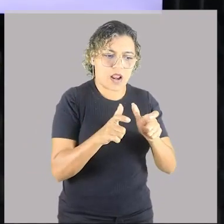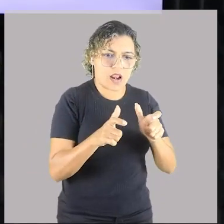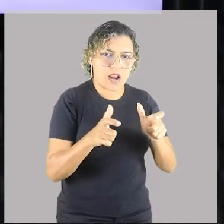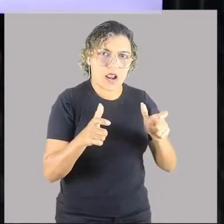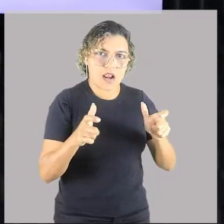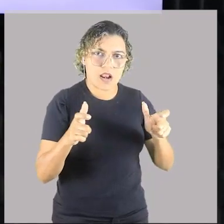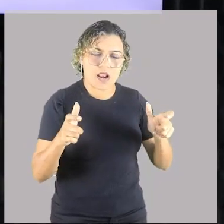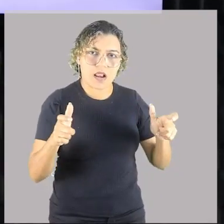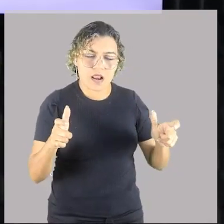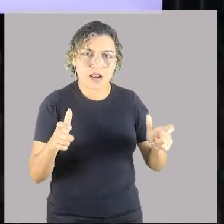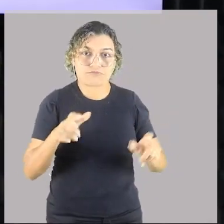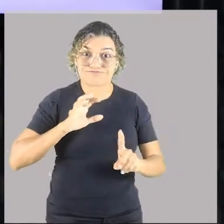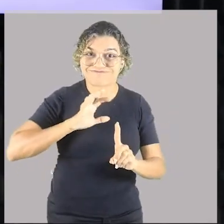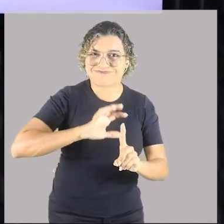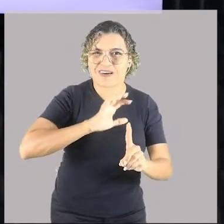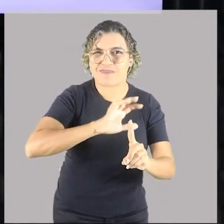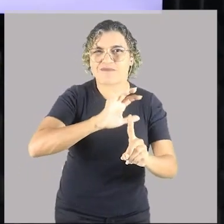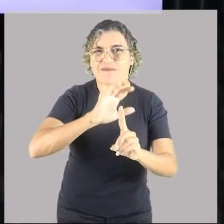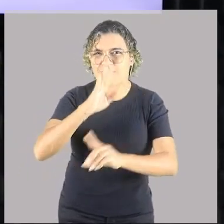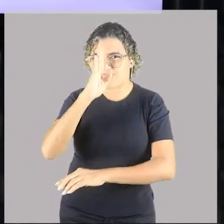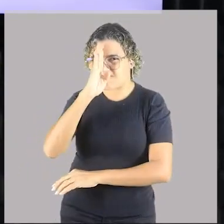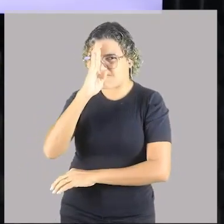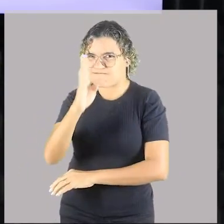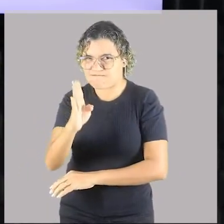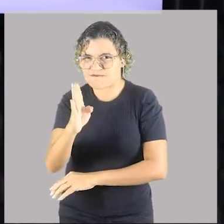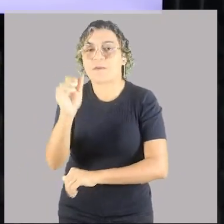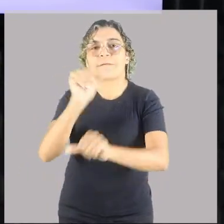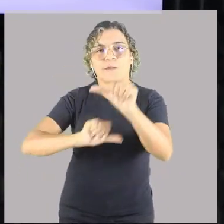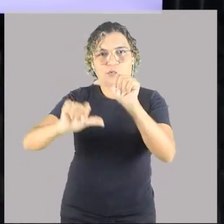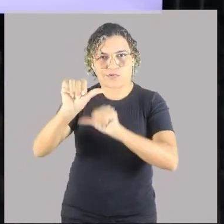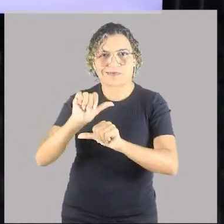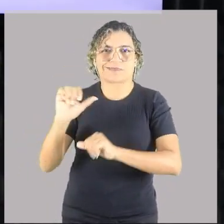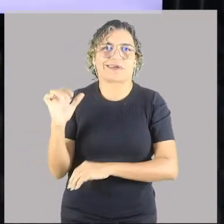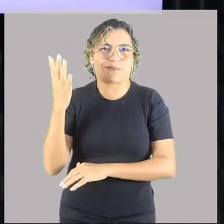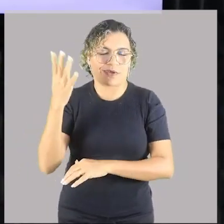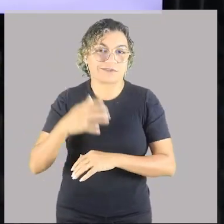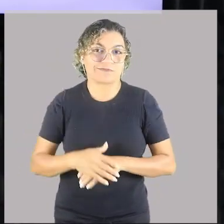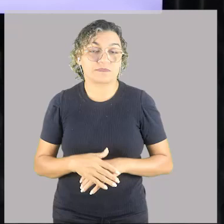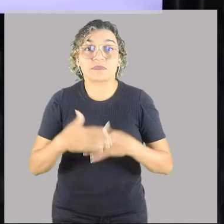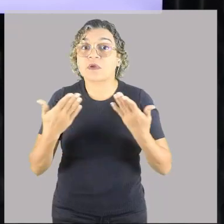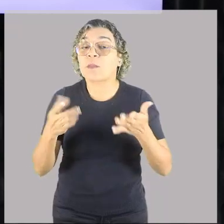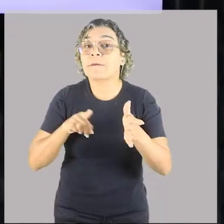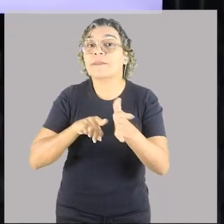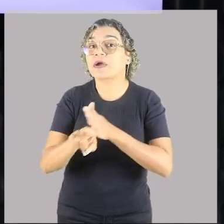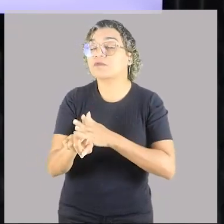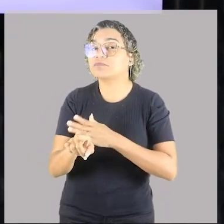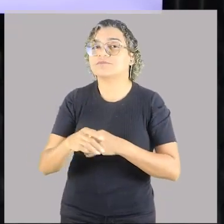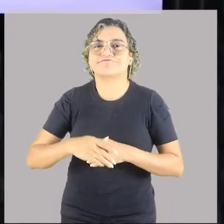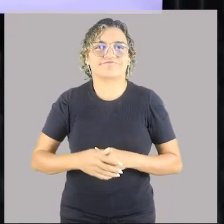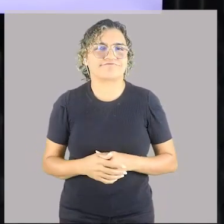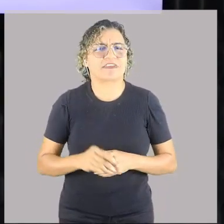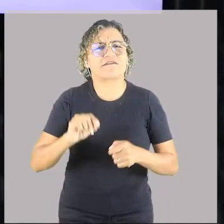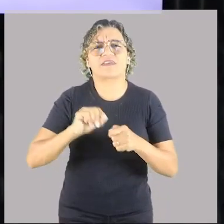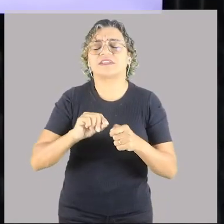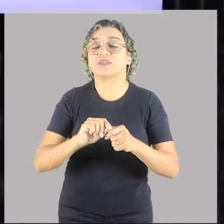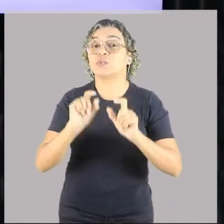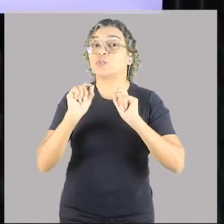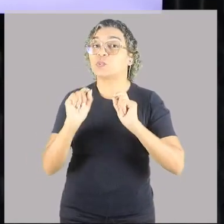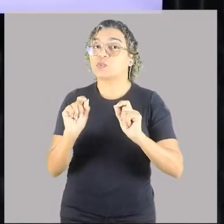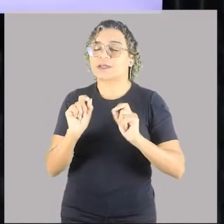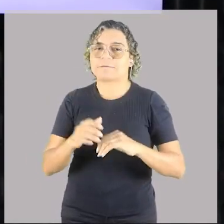vai afetar de uma forma direta tais mudanças. Porém, a pergunta: o que